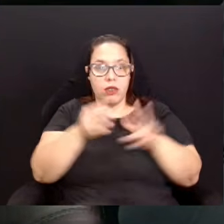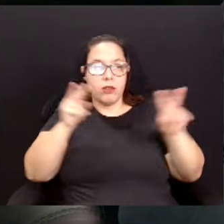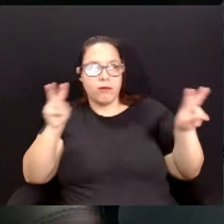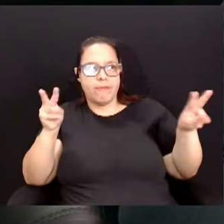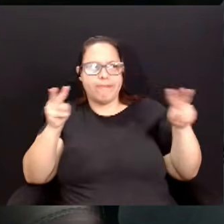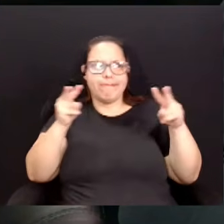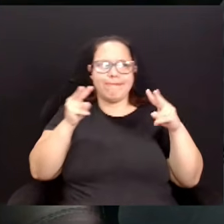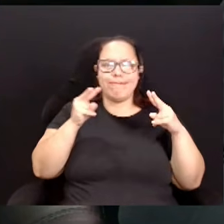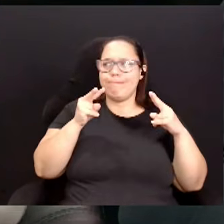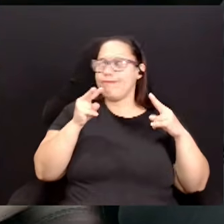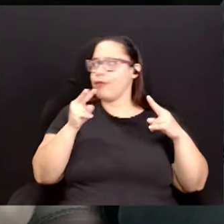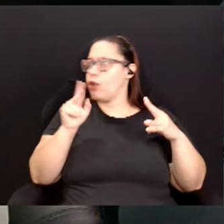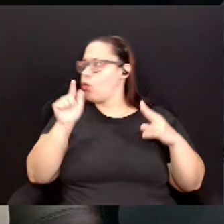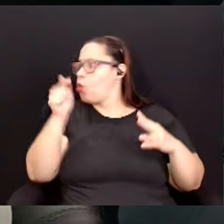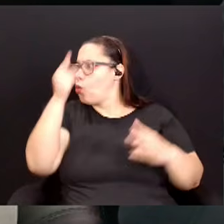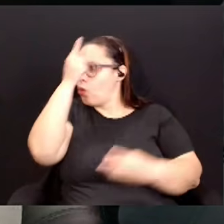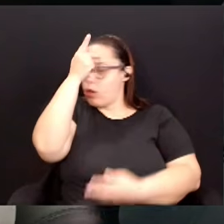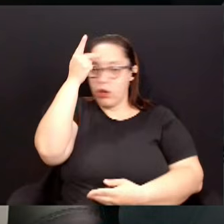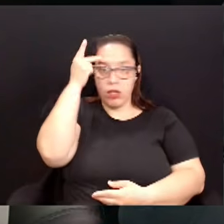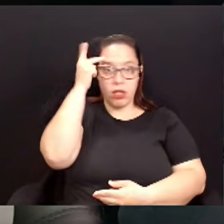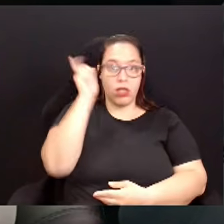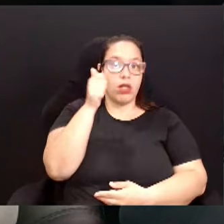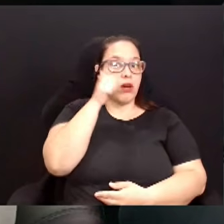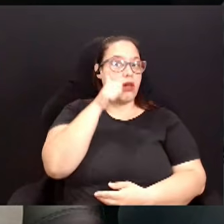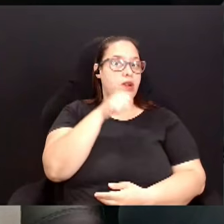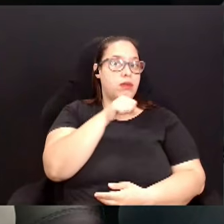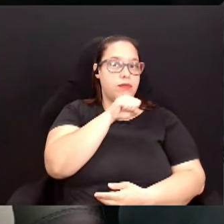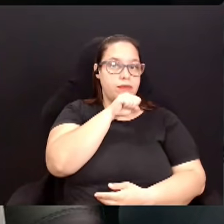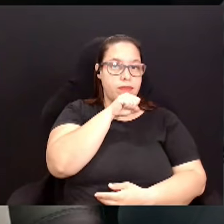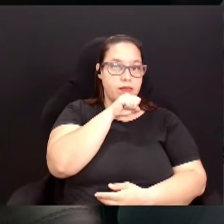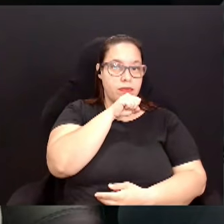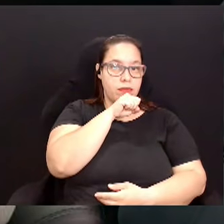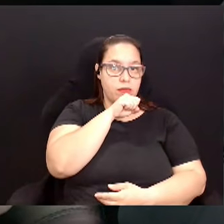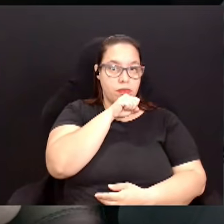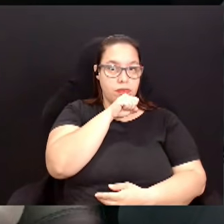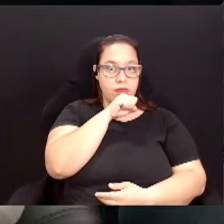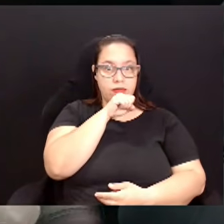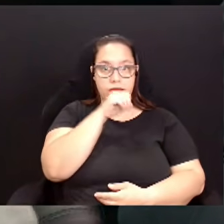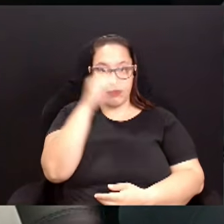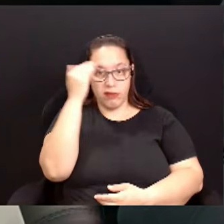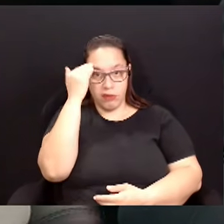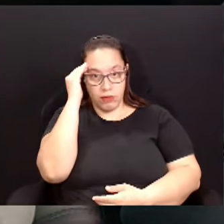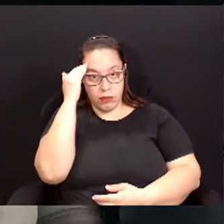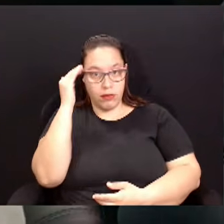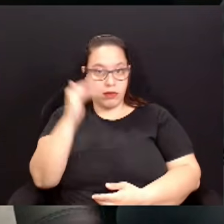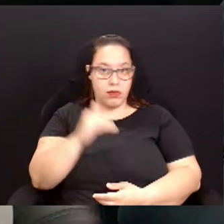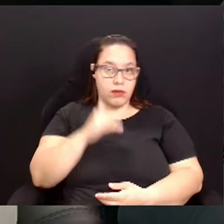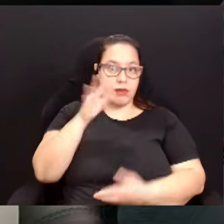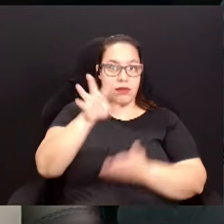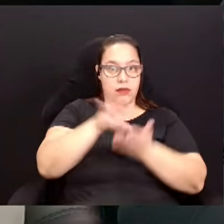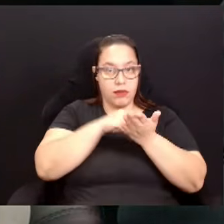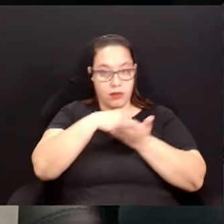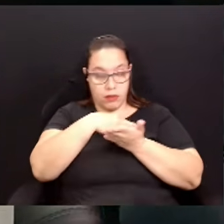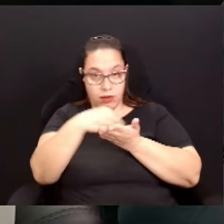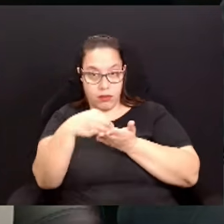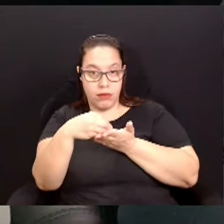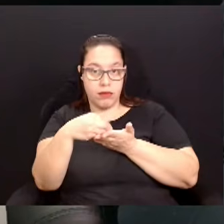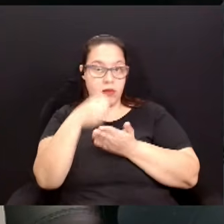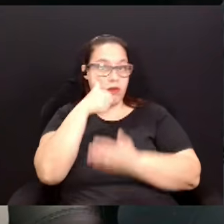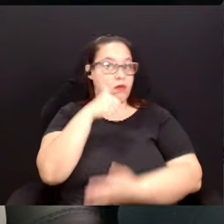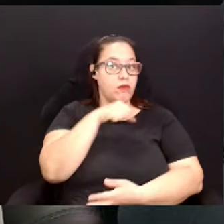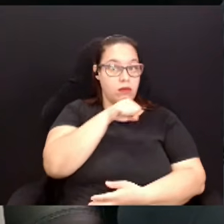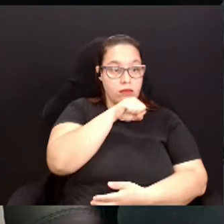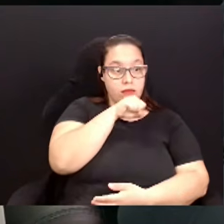outra pessoa e não a mãe. E depois que ele começa um pouquinho maior, imitar a mãe, ele começa a entender, eu